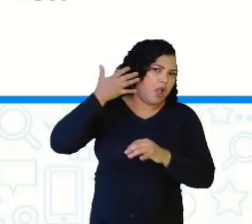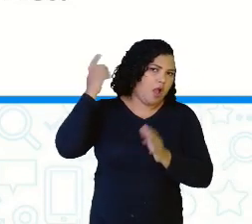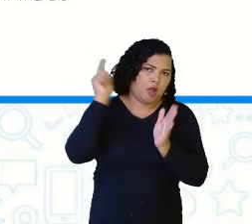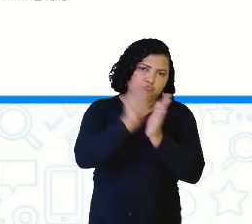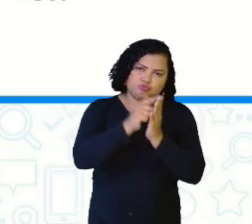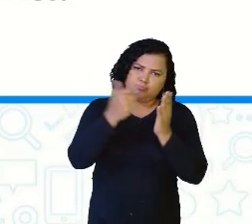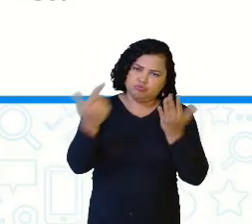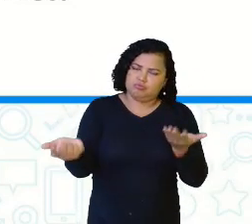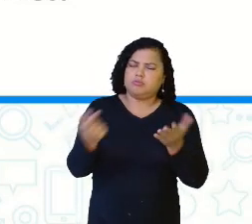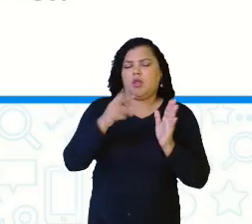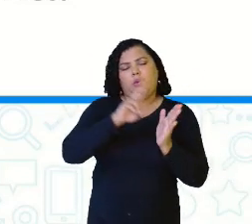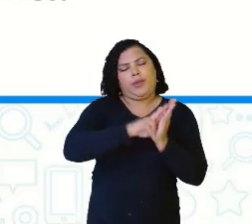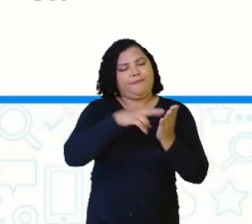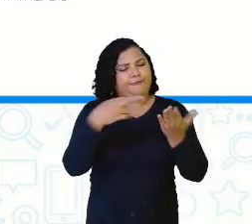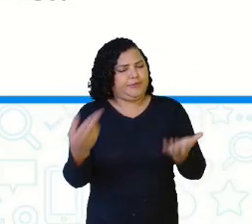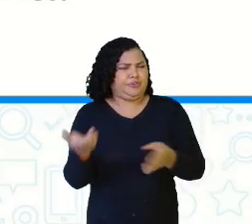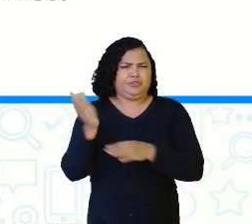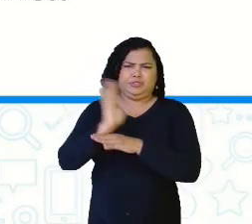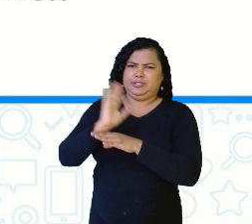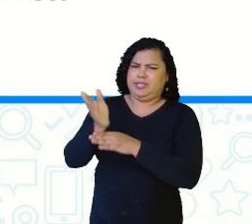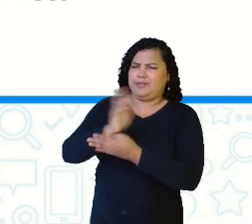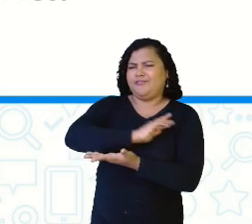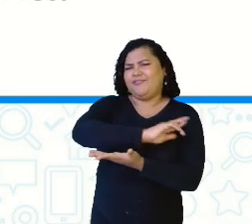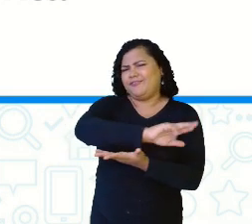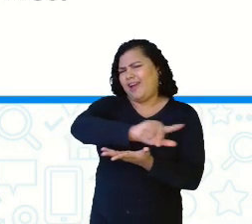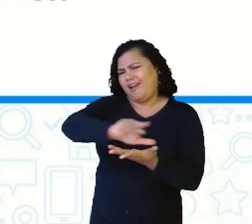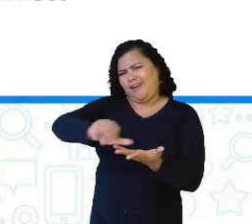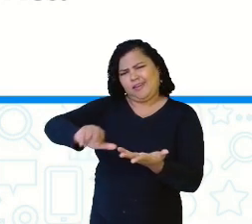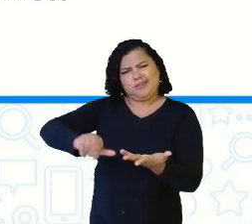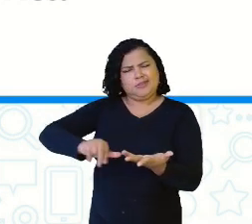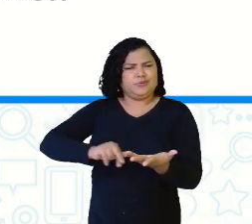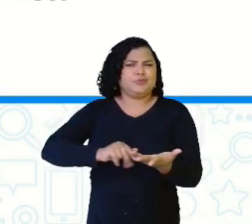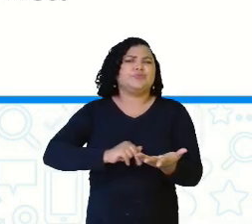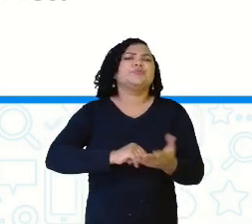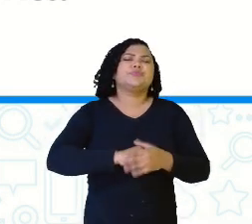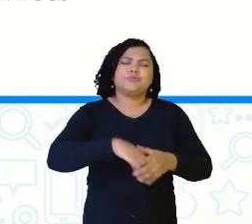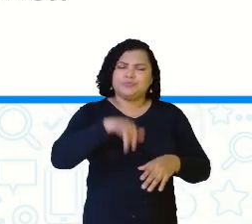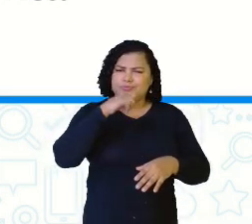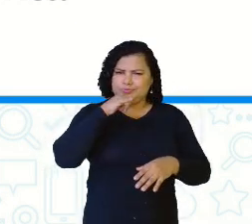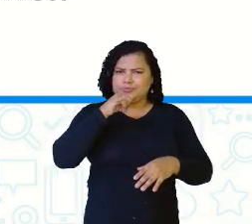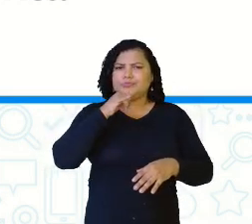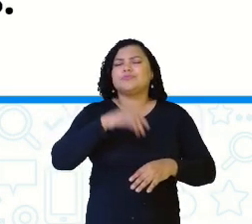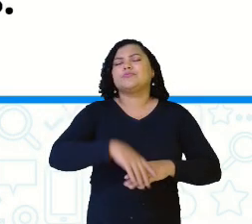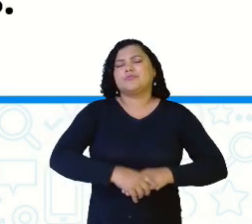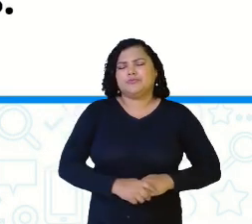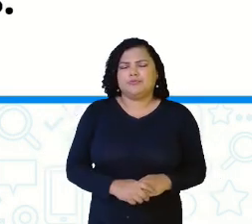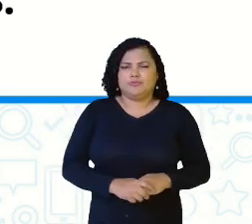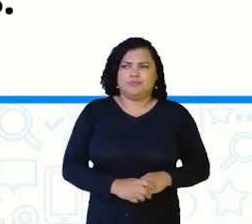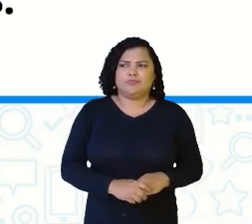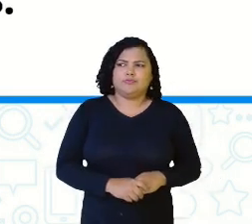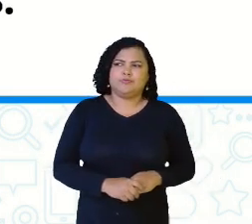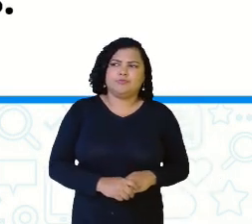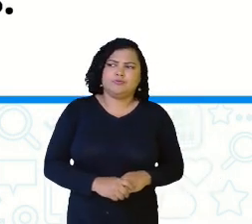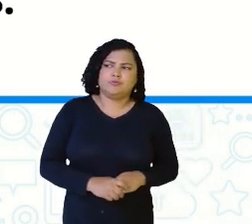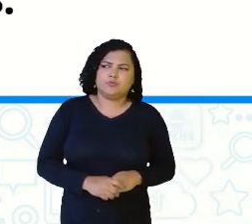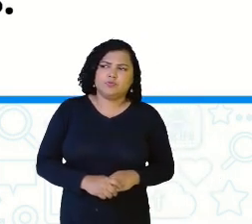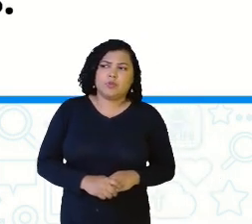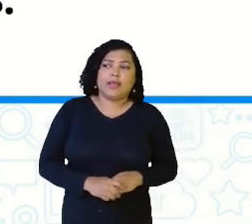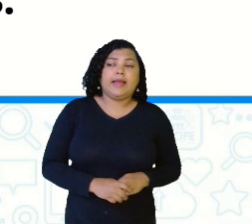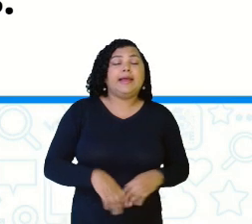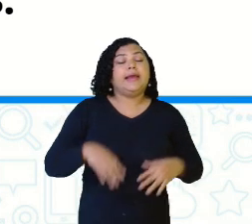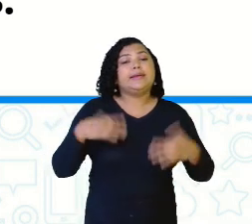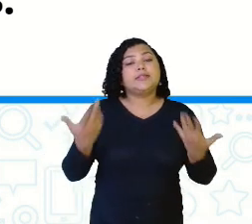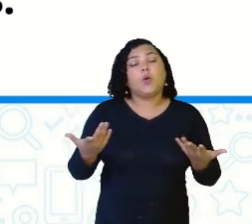jornal, revista, cinema, entre outros. Temos vários exemplos de meios de comunicação. Os meios